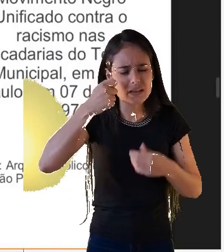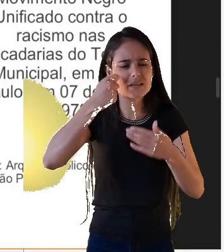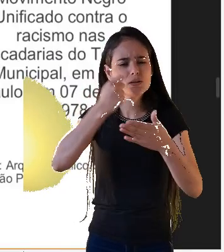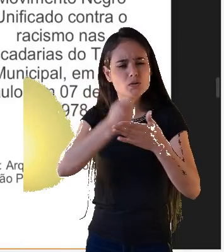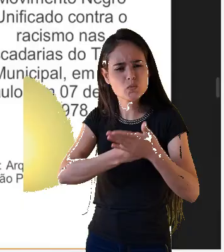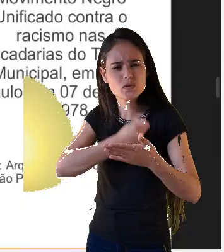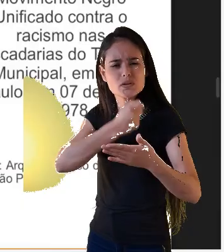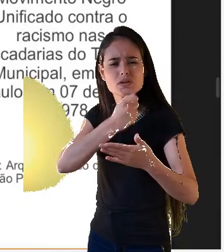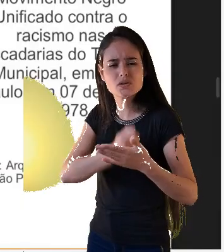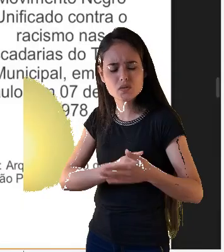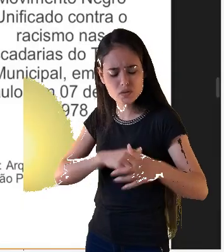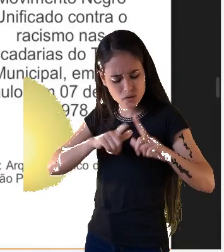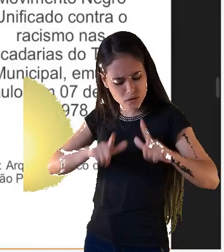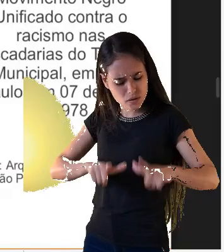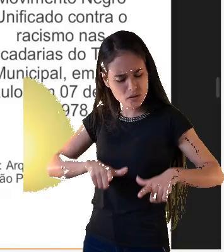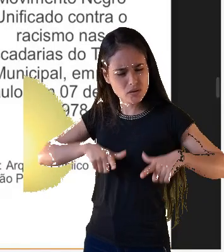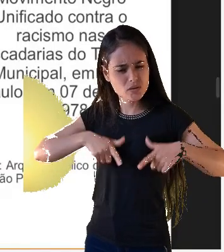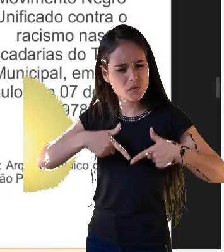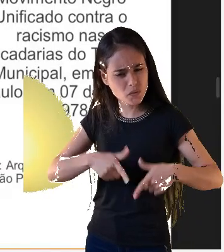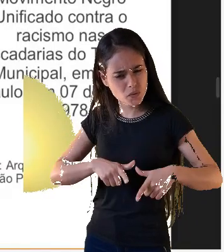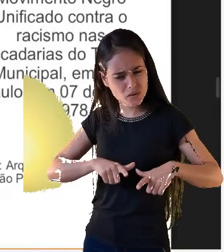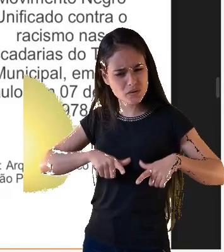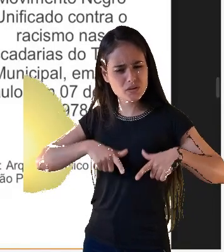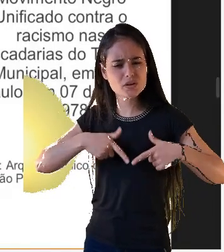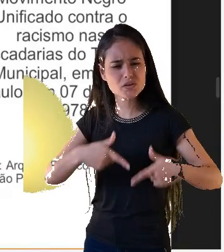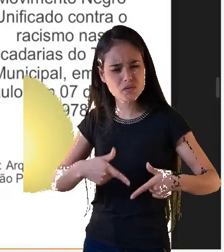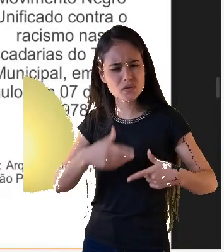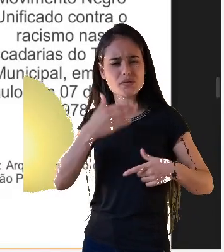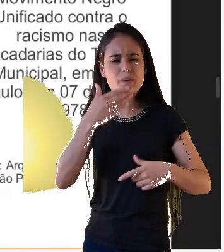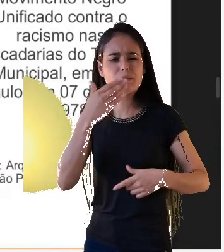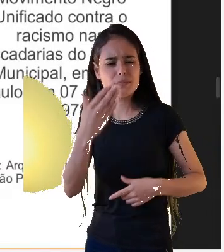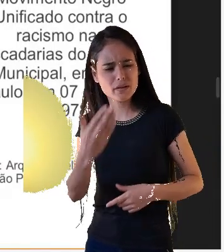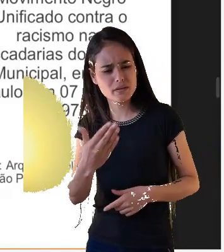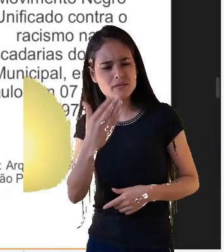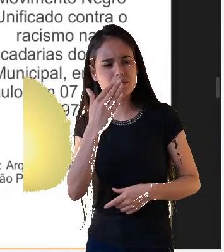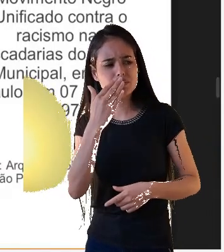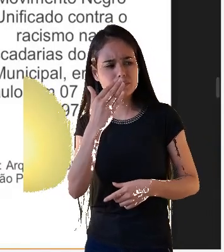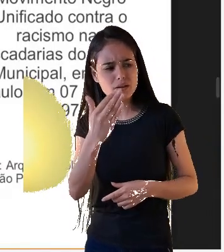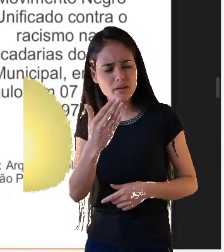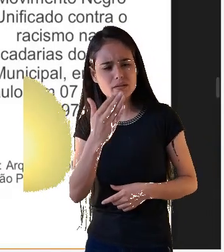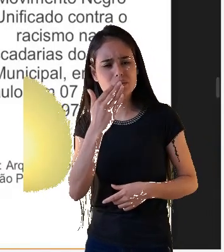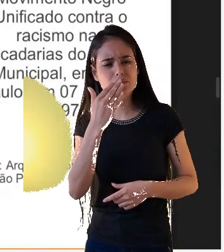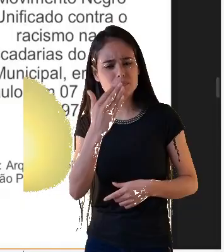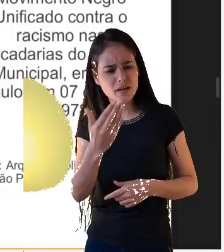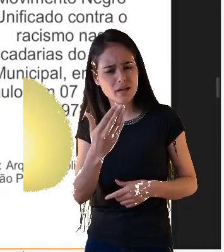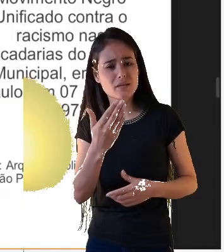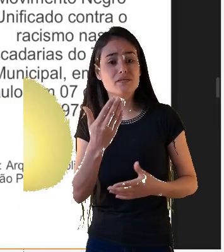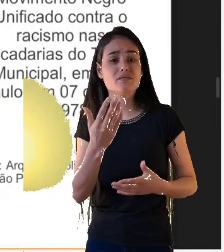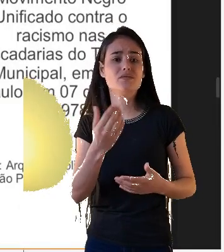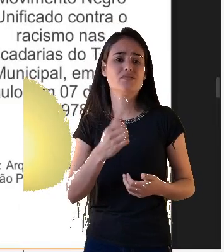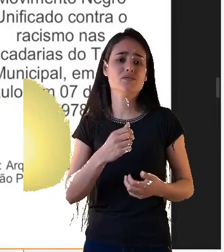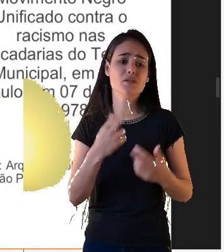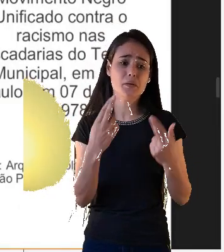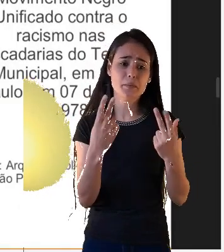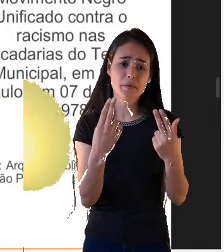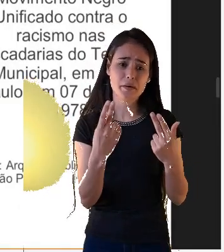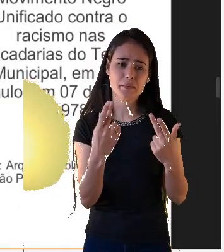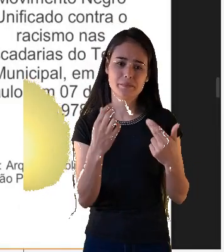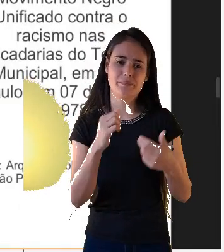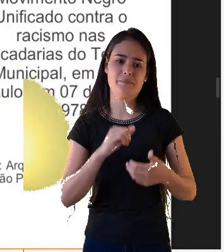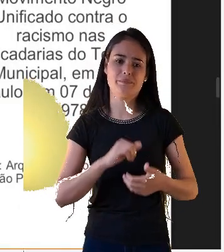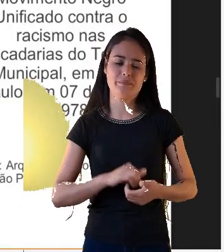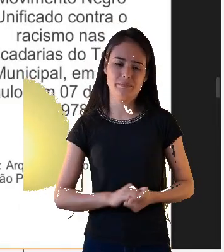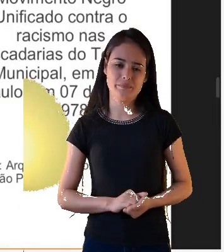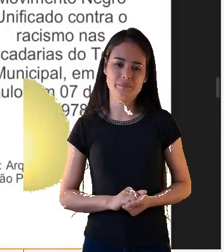50 anos, mas que ainda hoje as pautas não mudaram, né? A gente, sim,